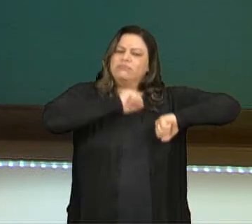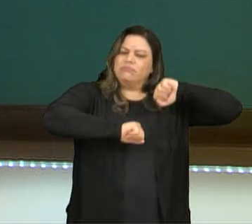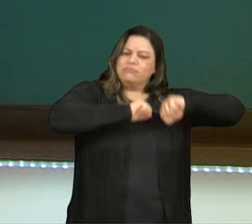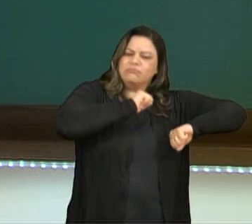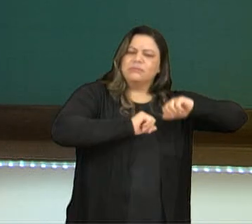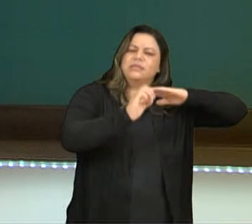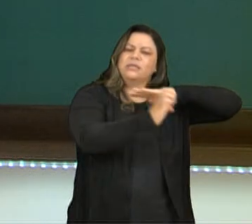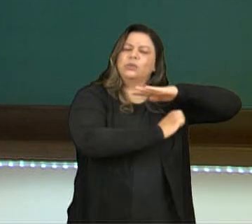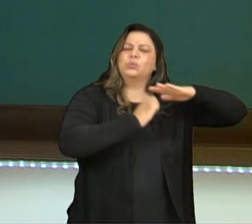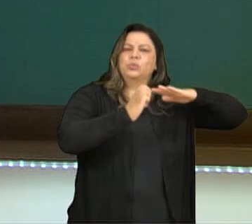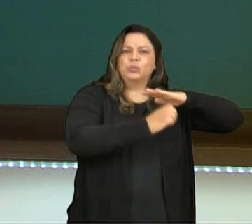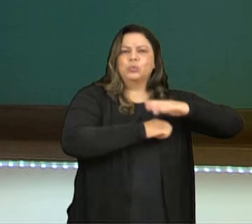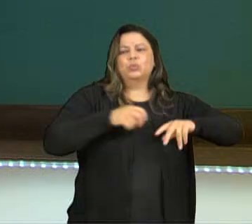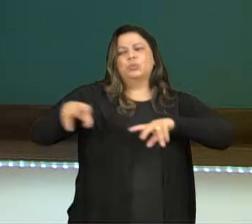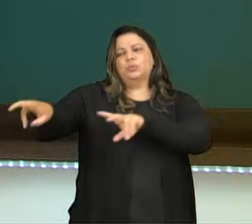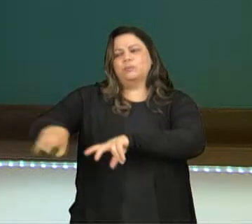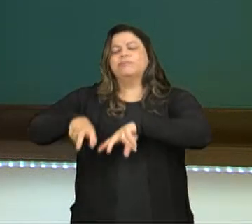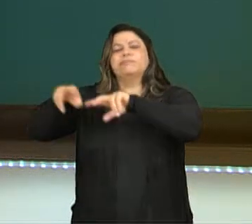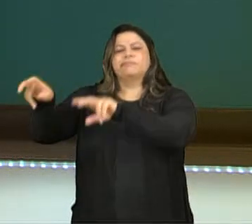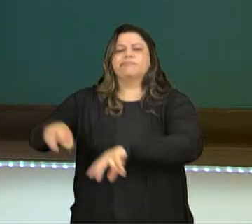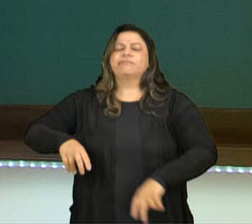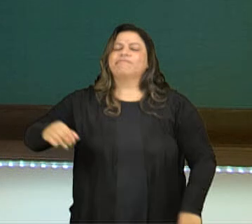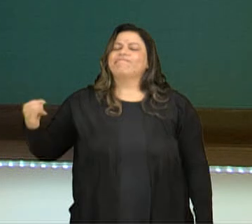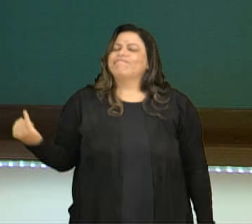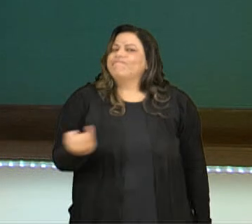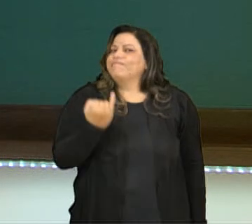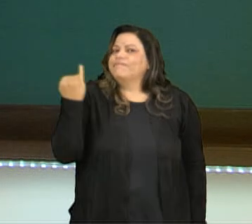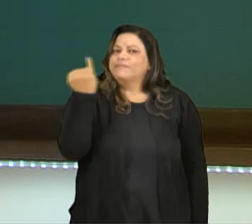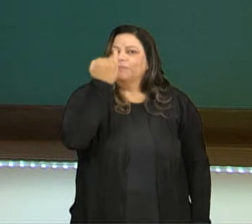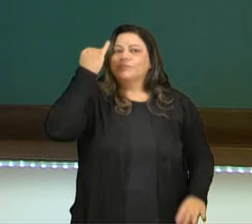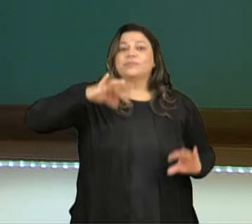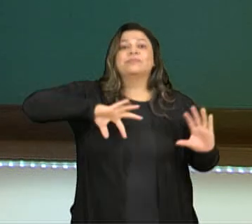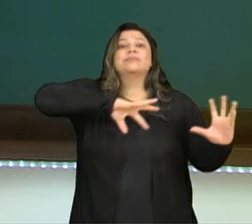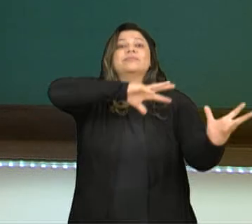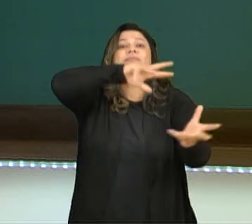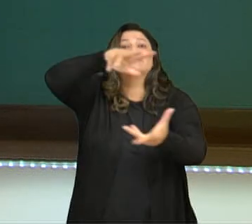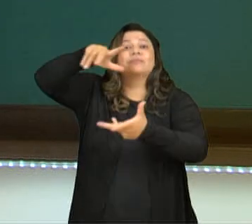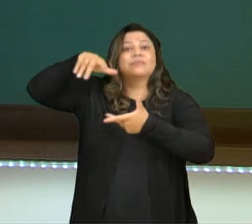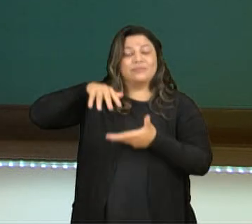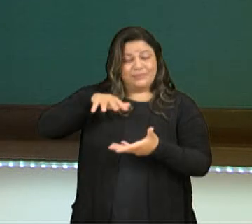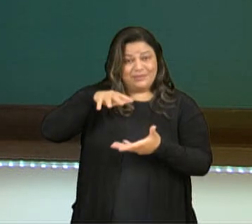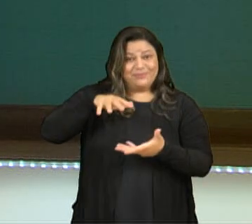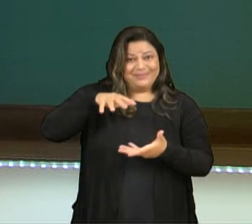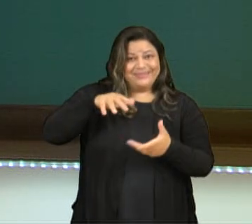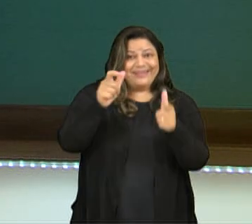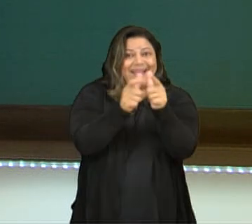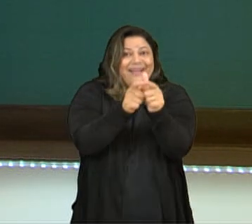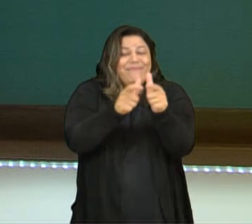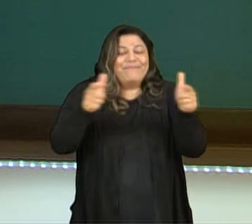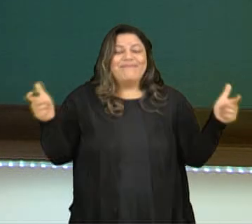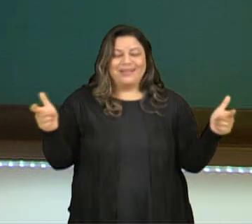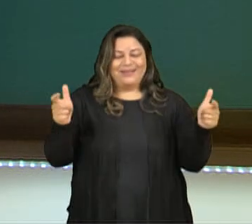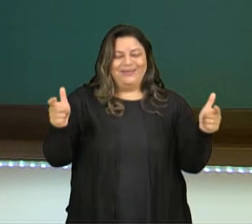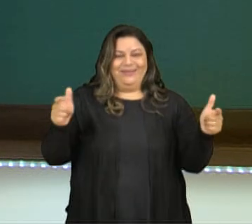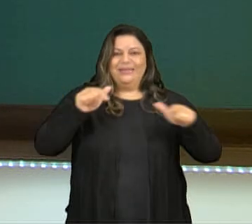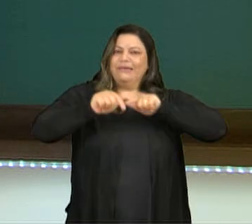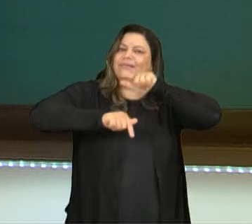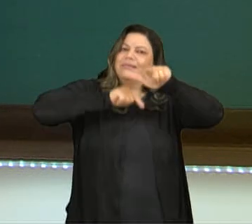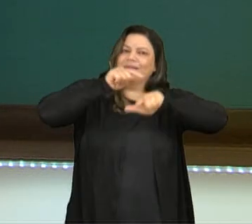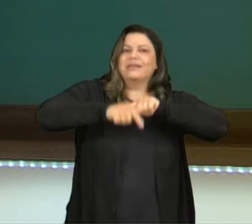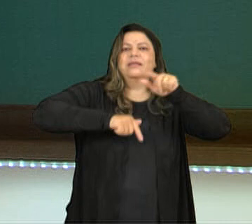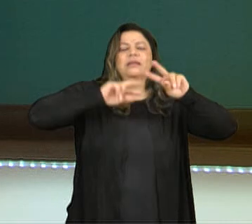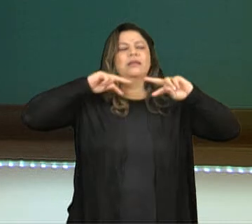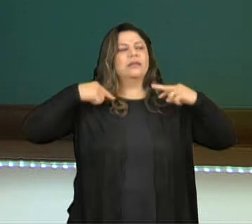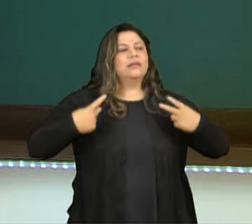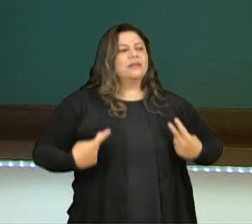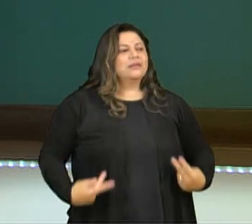muito importante para a vida no planeta, muito importante para o desenvolvimento da grande maioria das atividades humanas, porque ela é utilizada